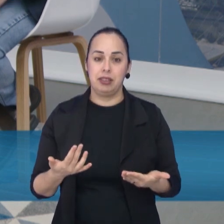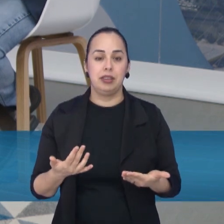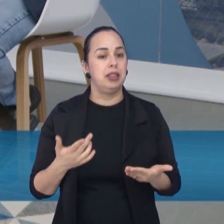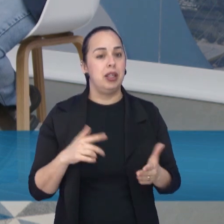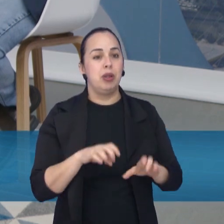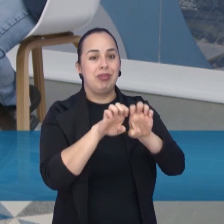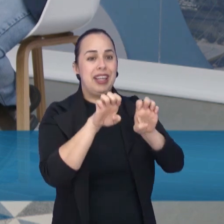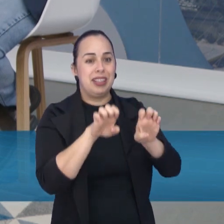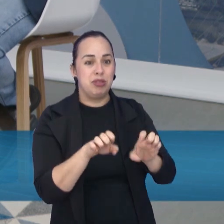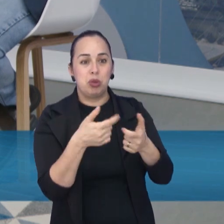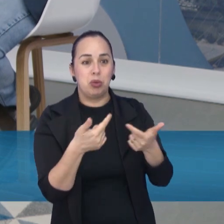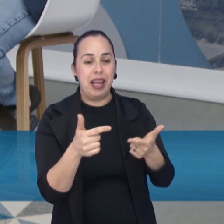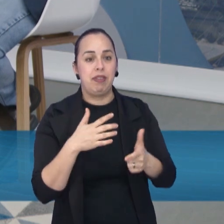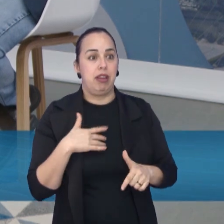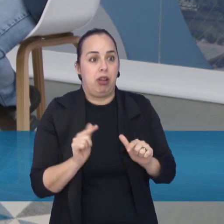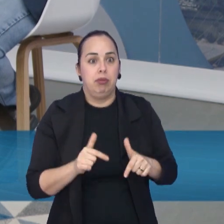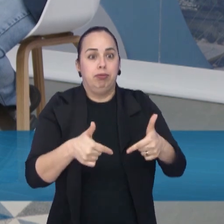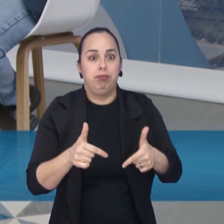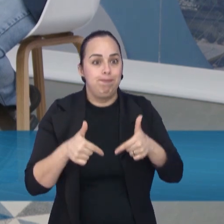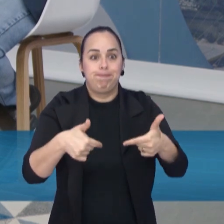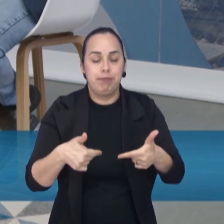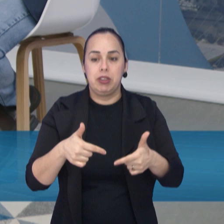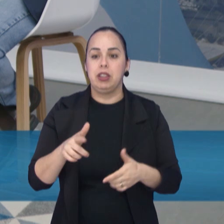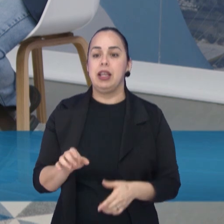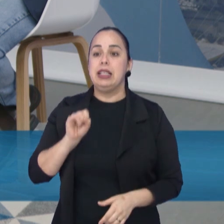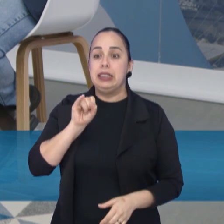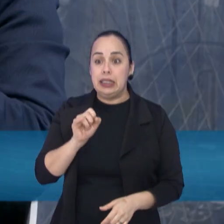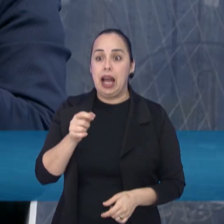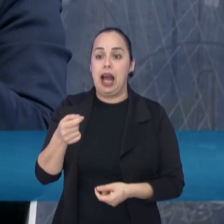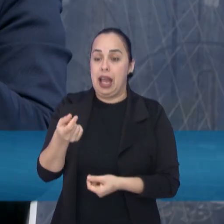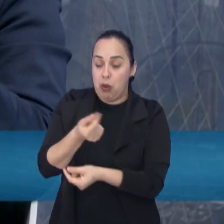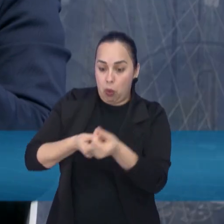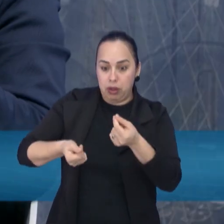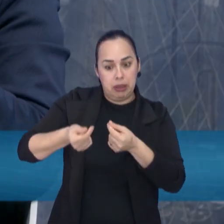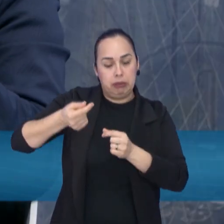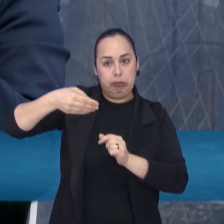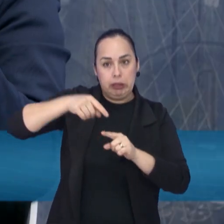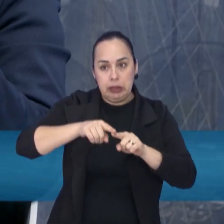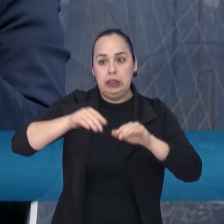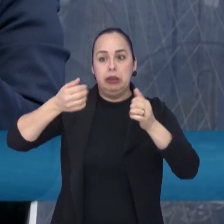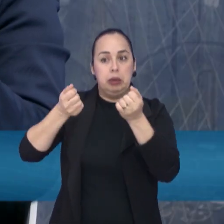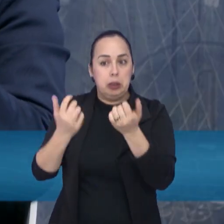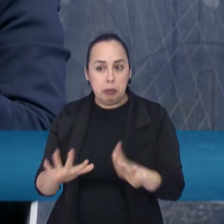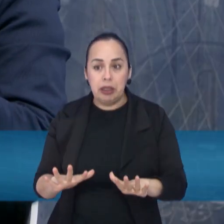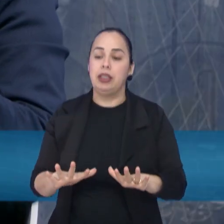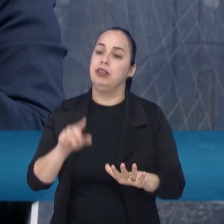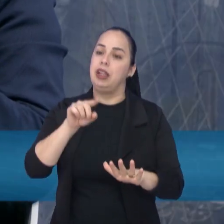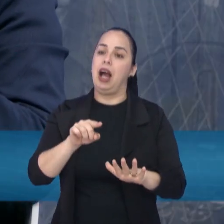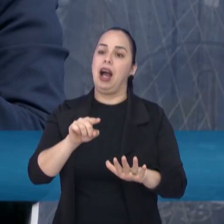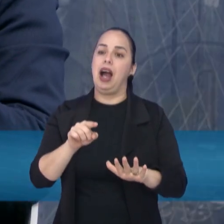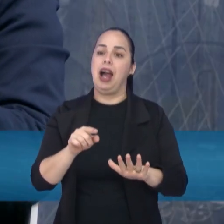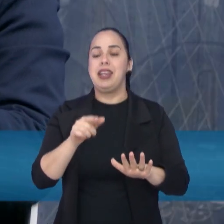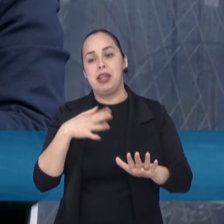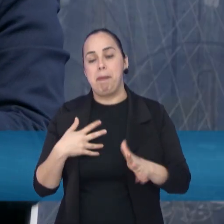essa estrutura, né? Vai fazendo. Toda vez que a economia dá uma balançada, você atravessa momentos de um pouco de recessão, você tende a ter